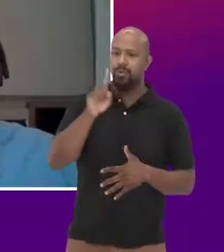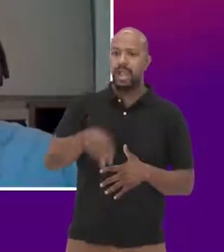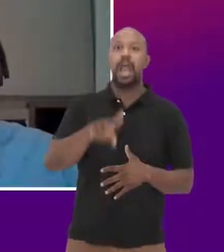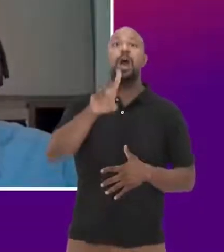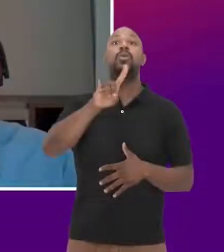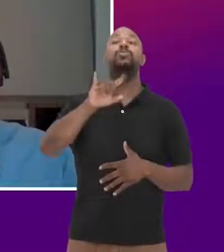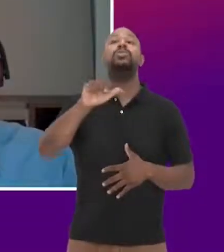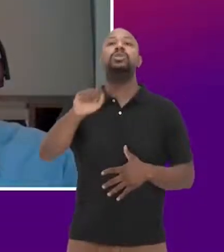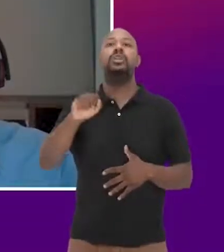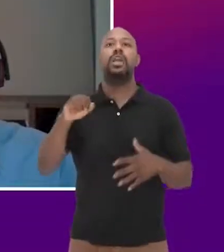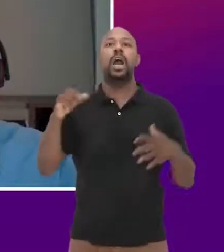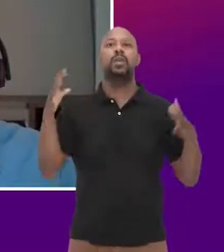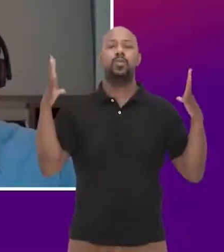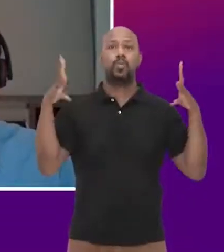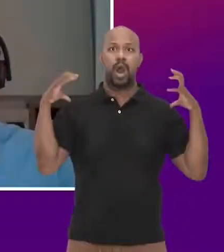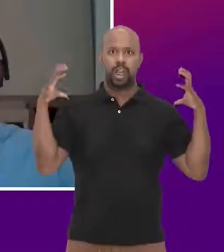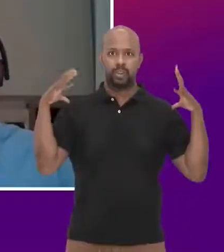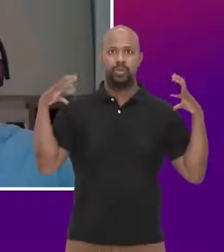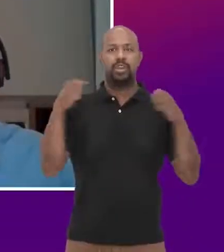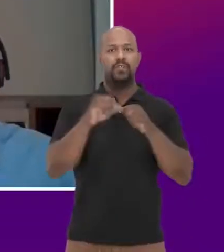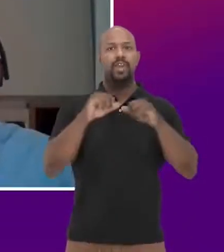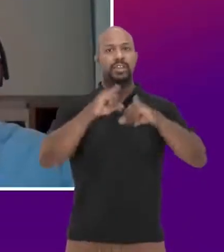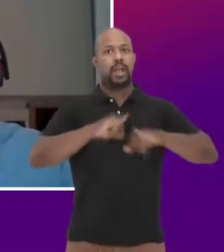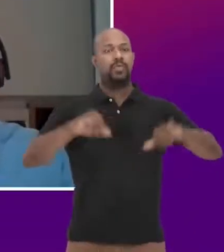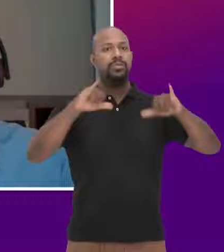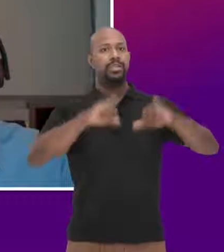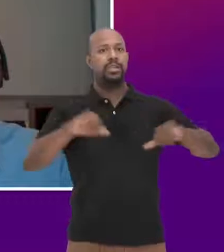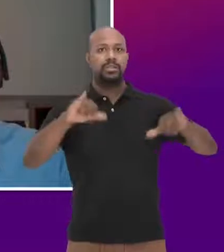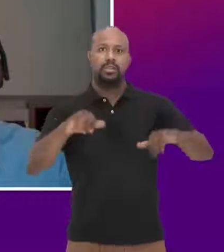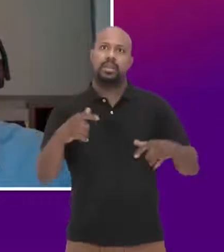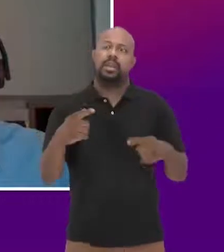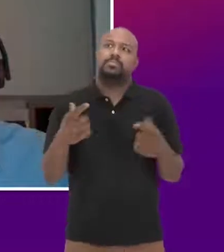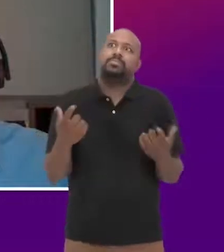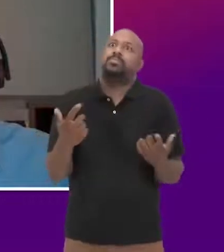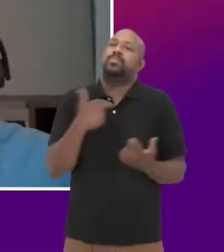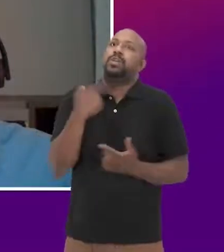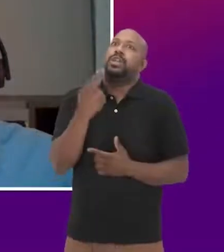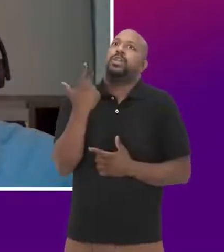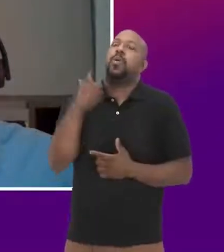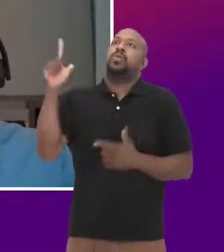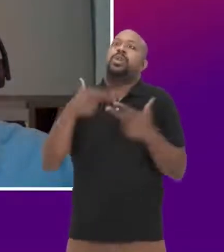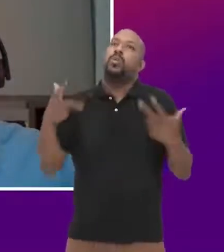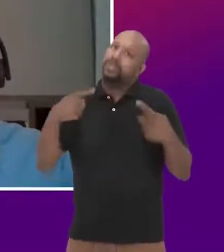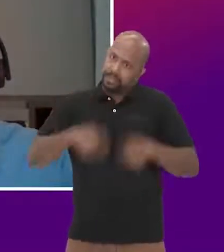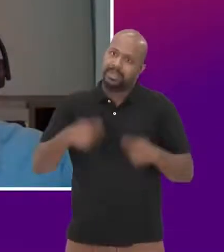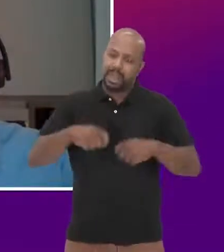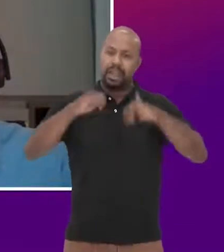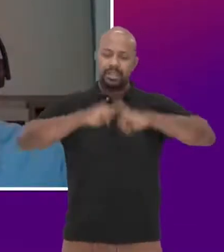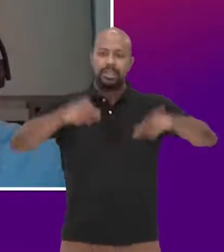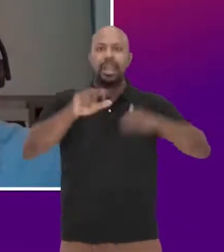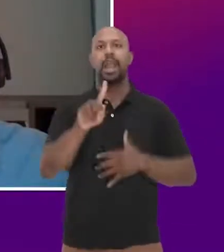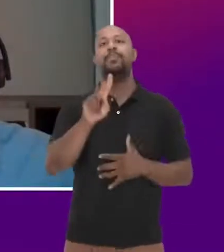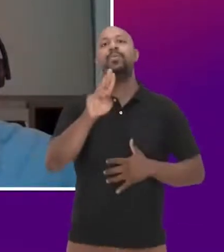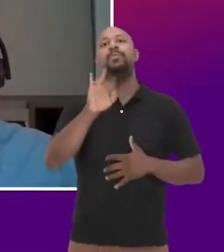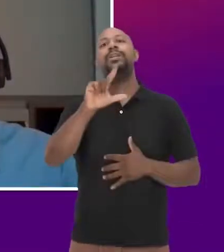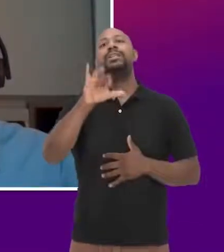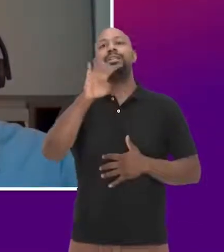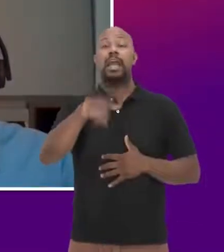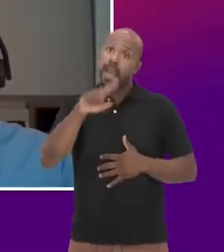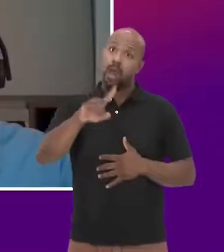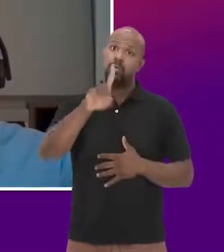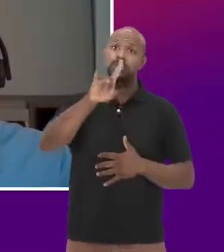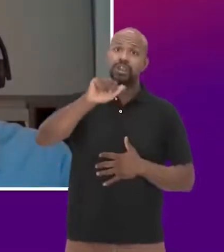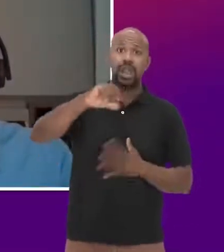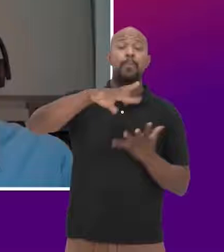do anjo que fez a anunciação, portanto, eu não poderia ser outra coisa do que publicidade. Inclusive, é o Dia Mundial